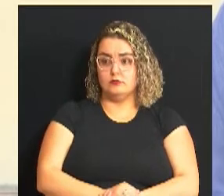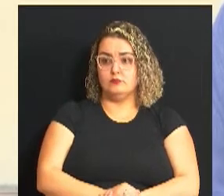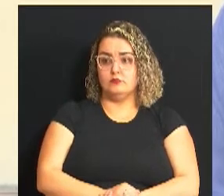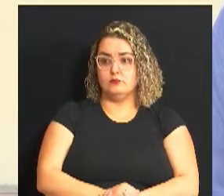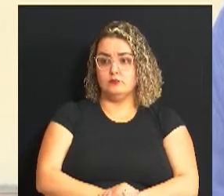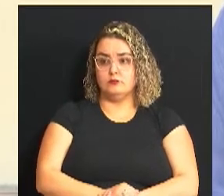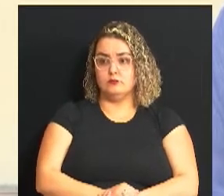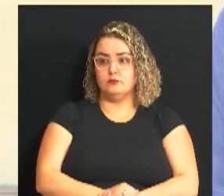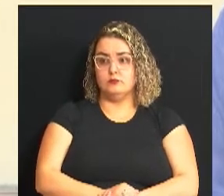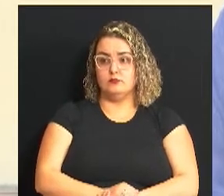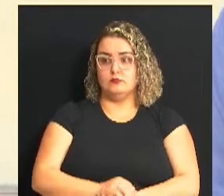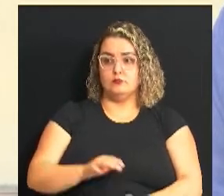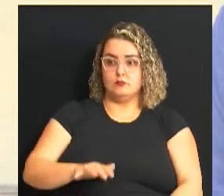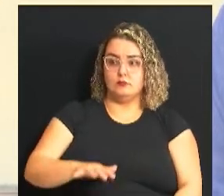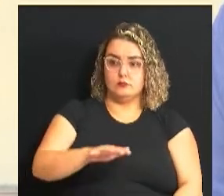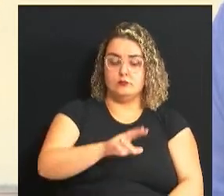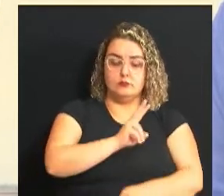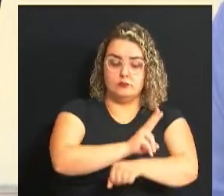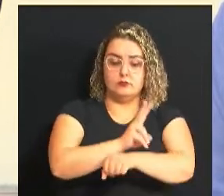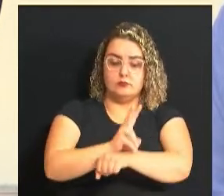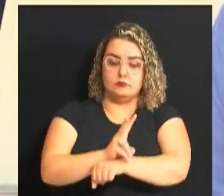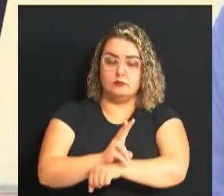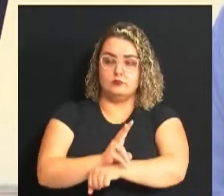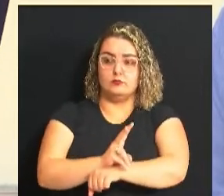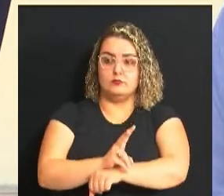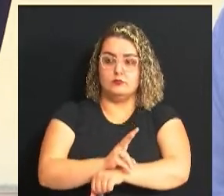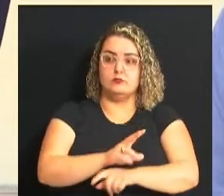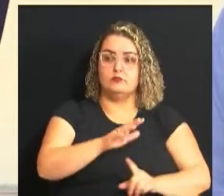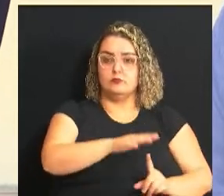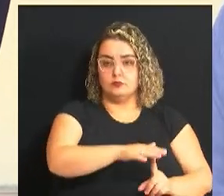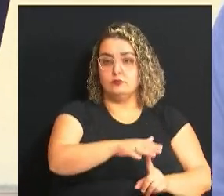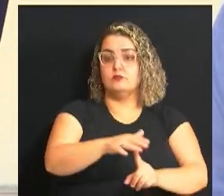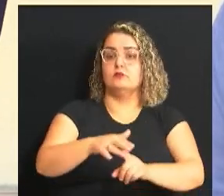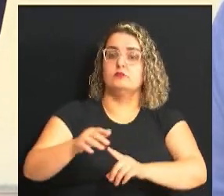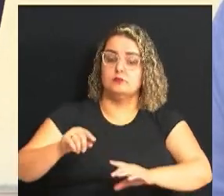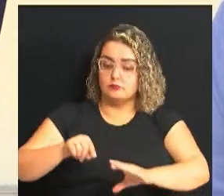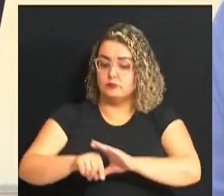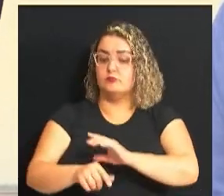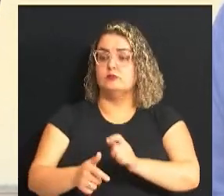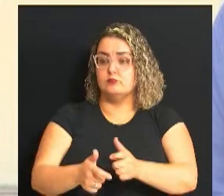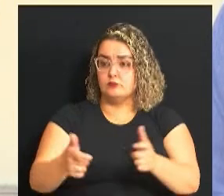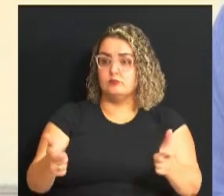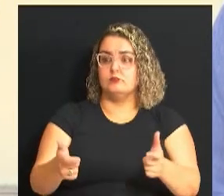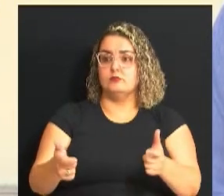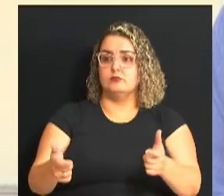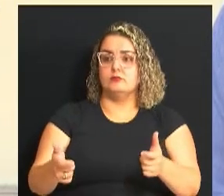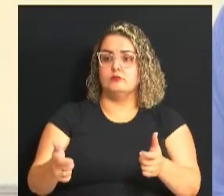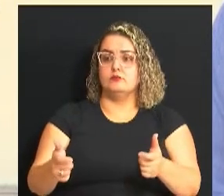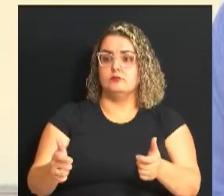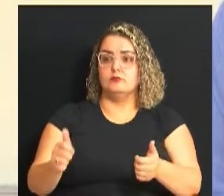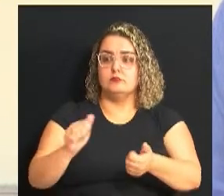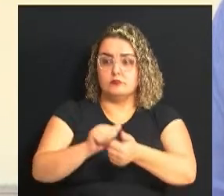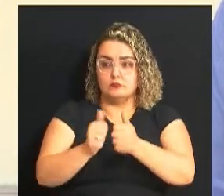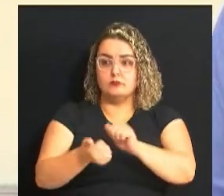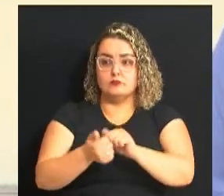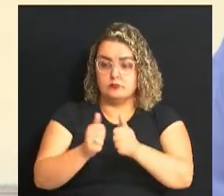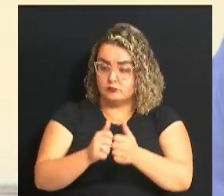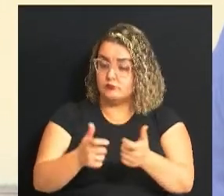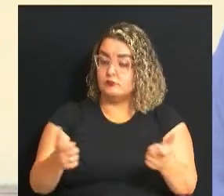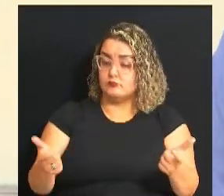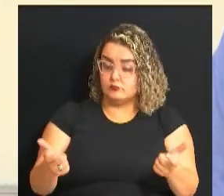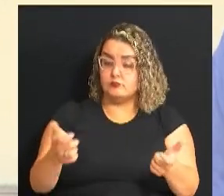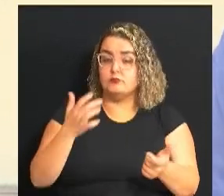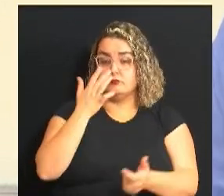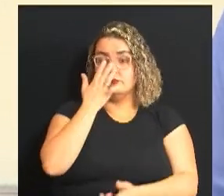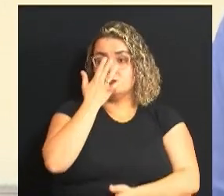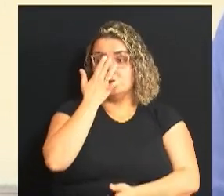Nas áreas de proteção ambiental, também já evoluiu muito. Hoje há uma flexibilização muito grande. Tá?